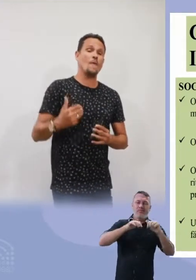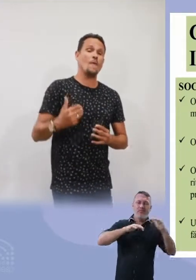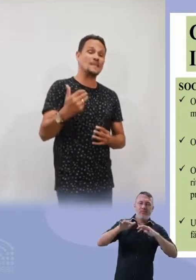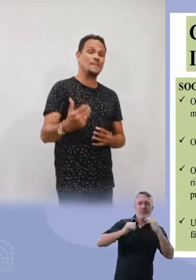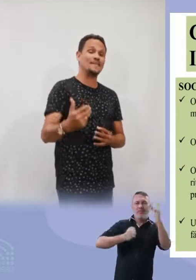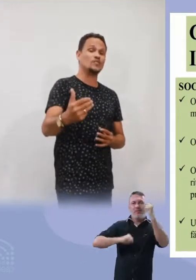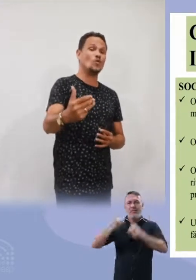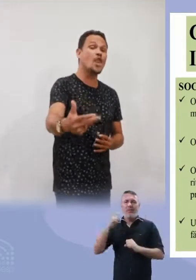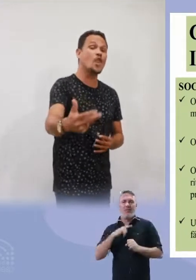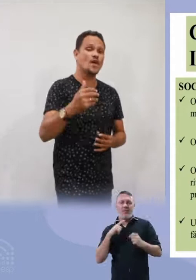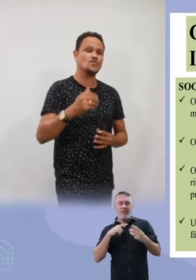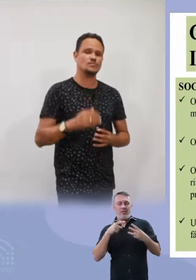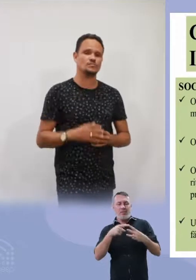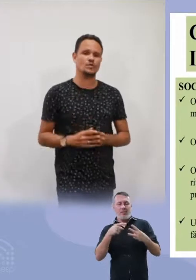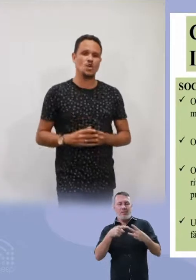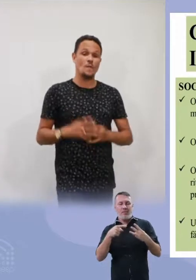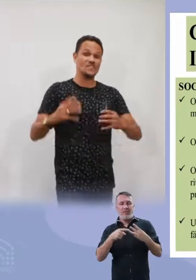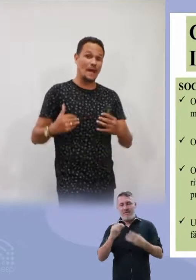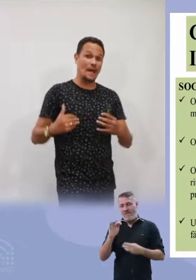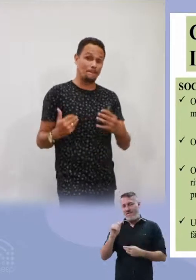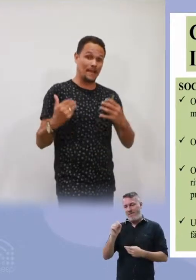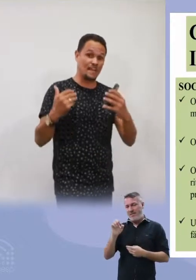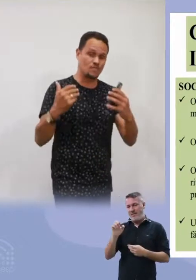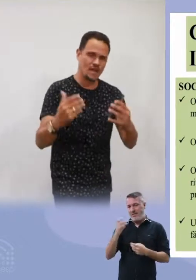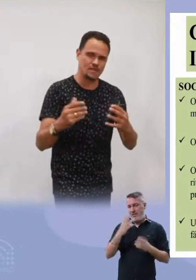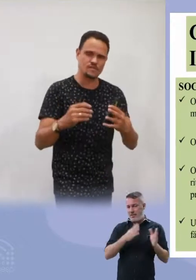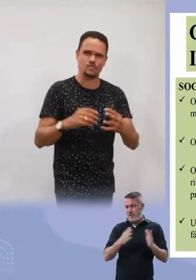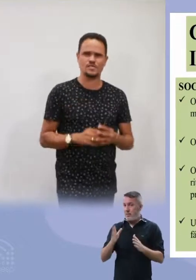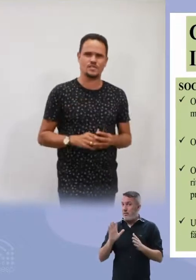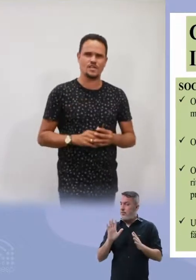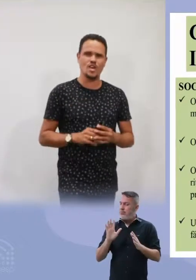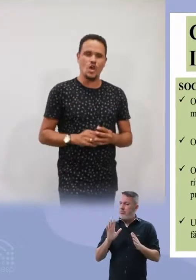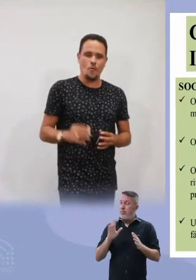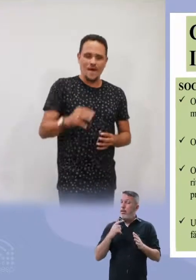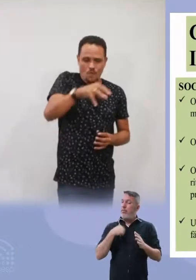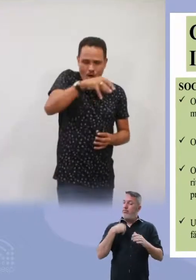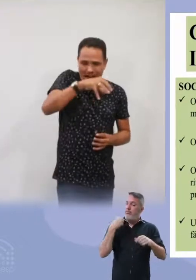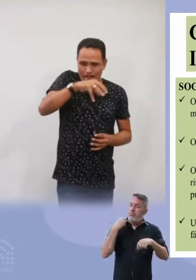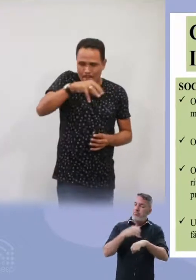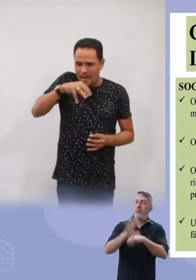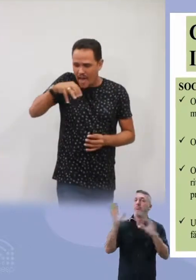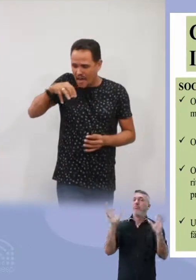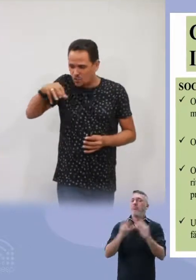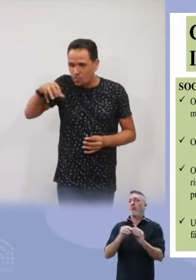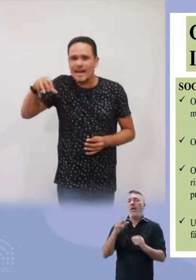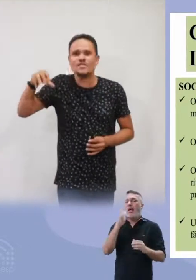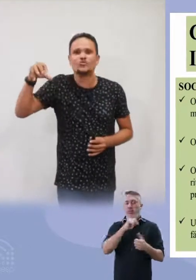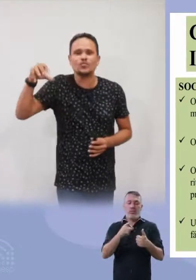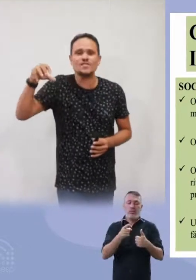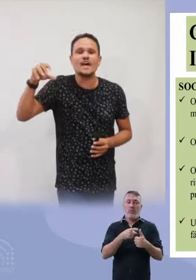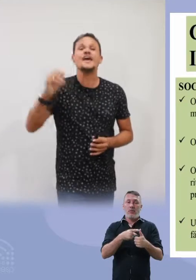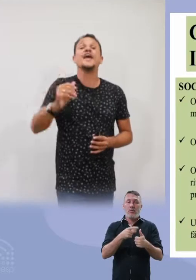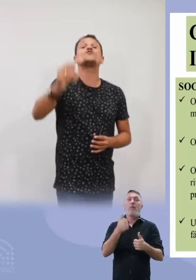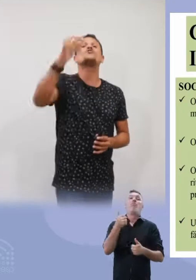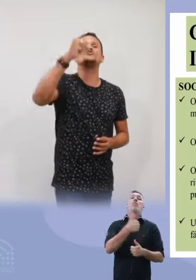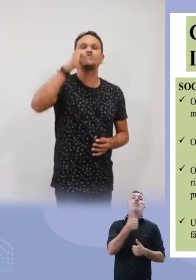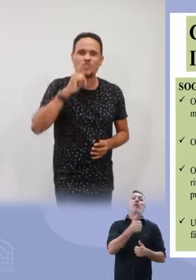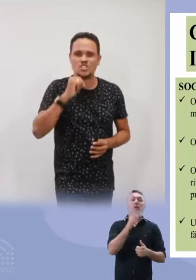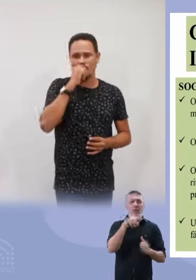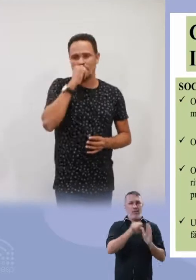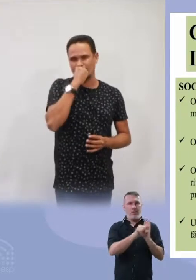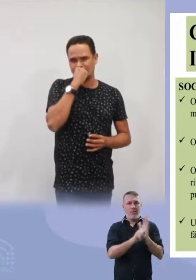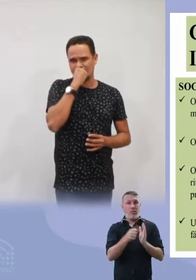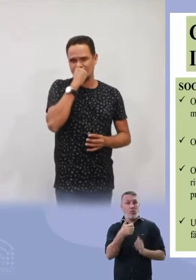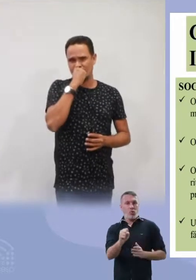homem começa a depender do relógio, começa a ficar preso àquelas indústrias, começa a morar perto da indústria em